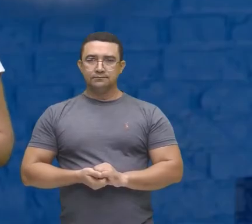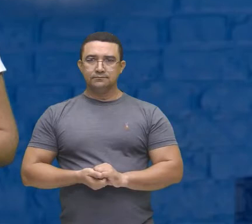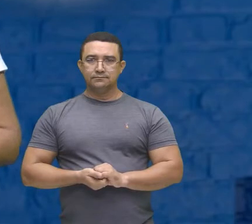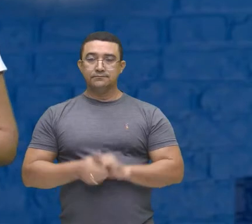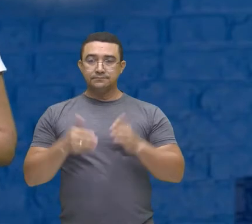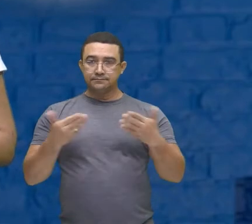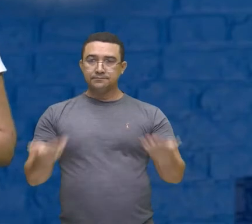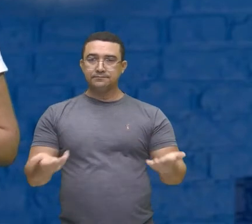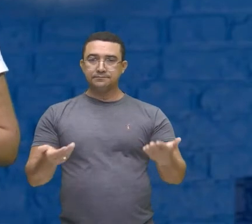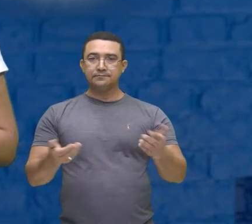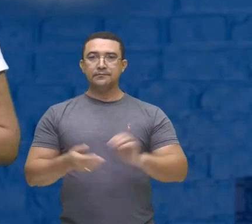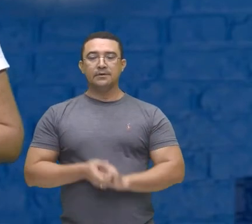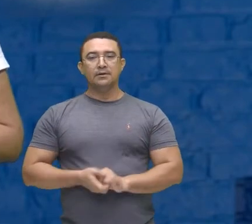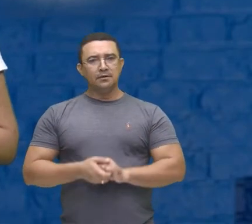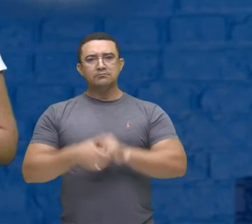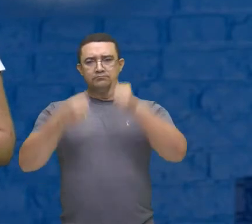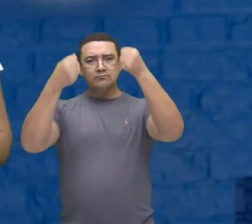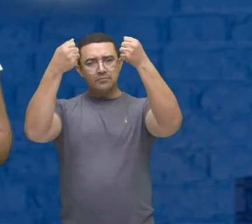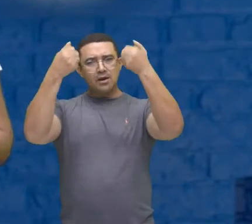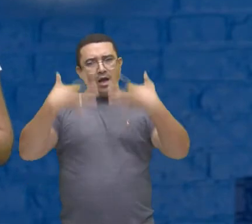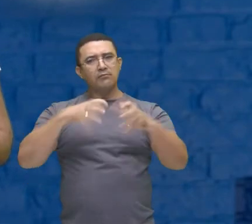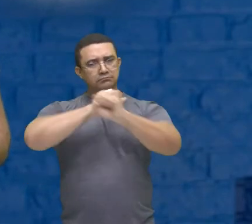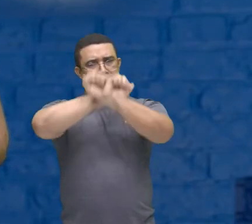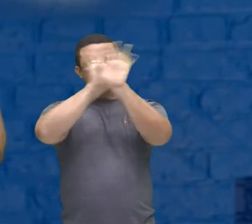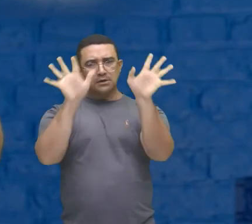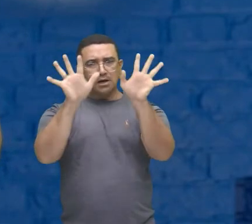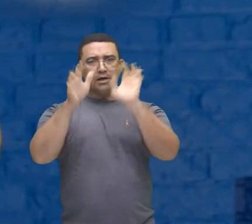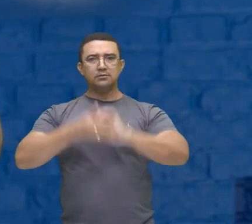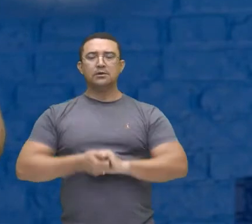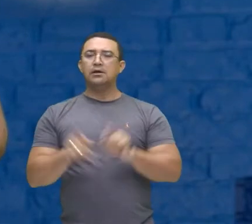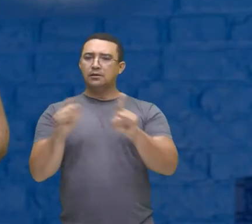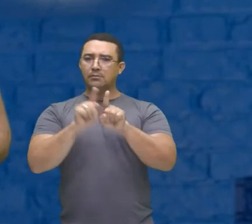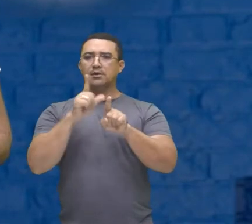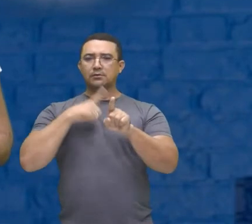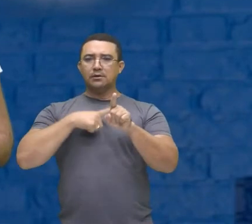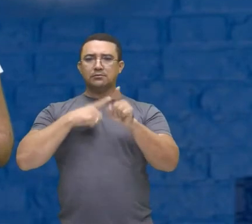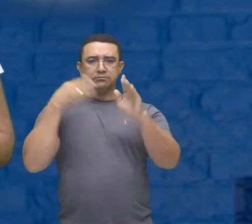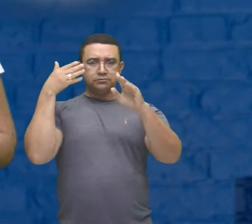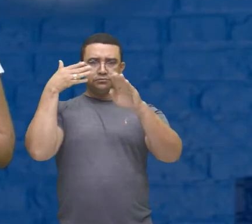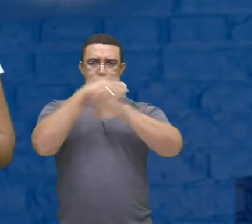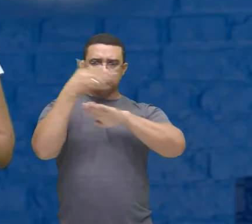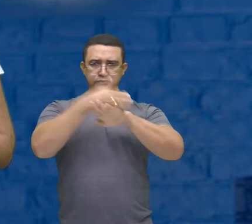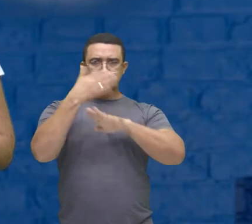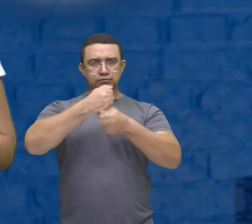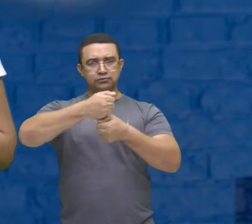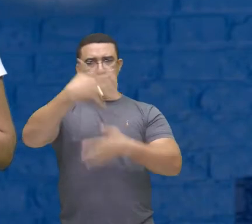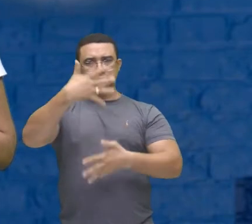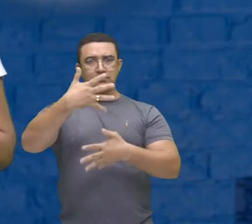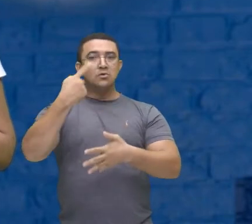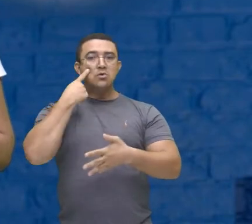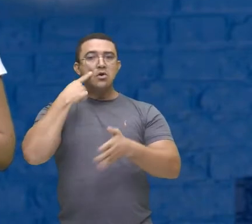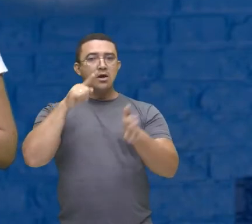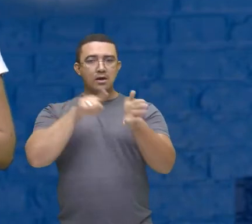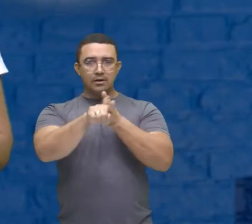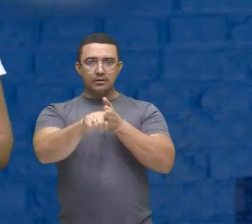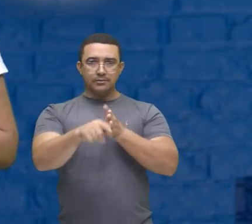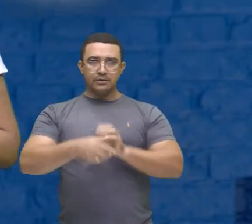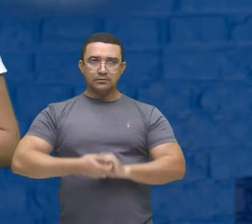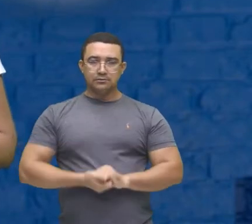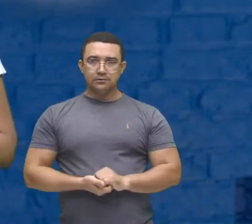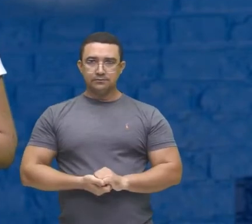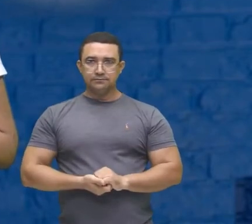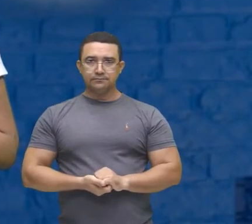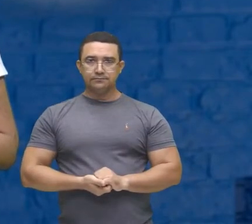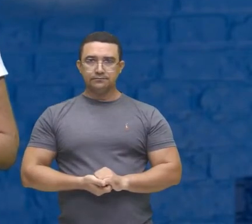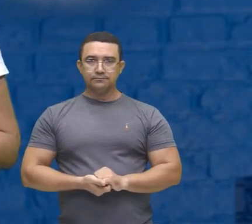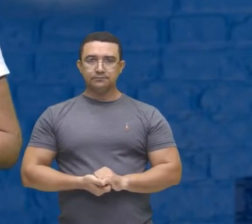Muito bem, bem esclarecedor. Temos mais participação na tela, vamos ver quem está enviando perguntas, quem está com seus dedinhos aí,